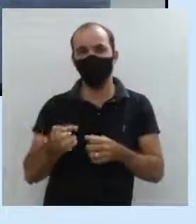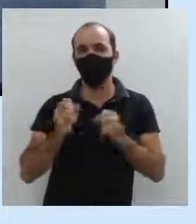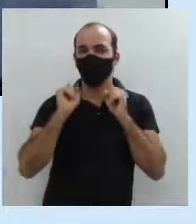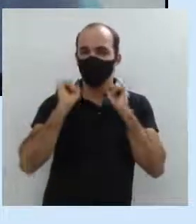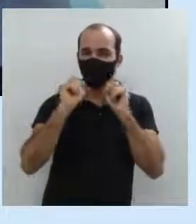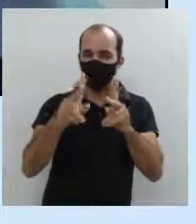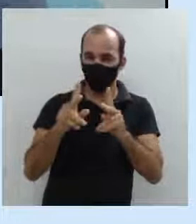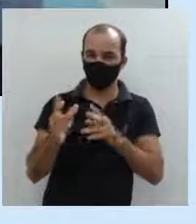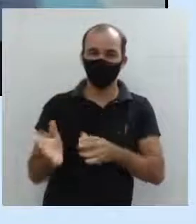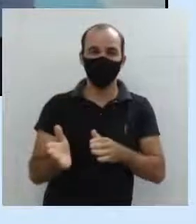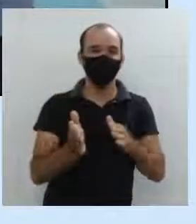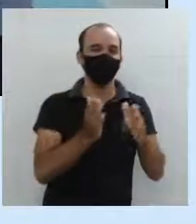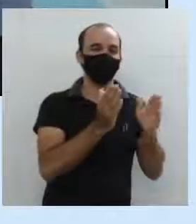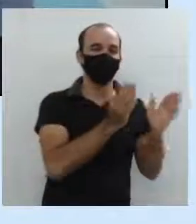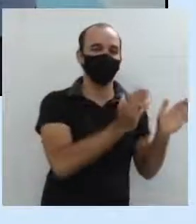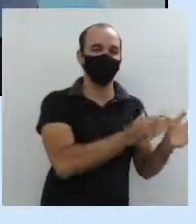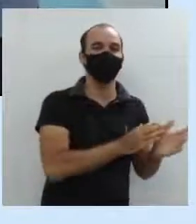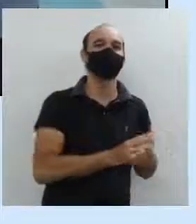vamos interagir lá no